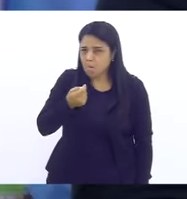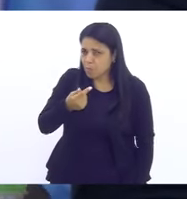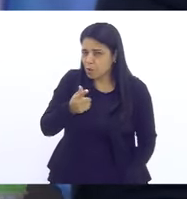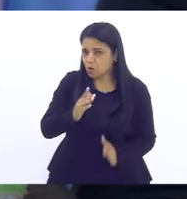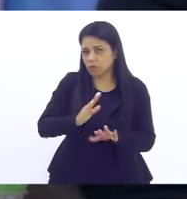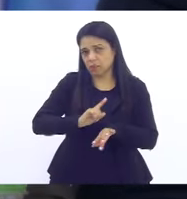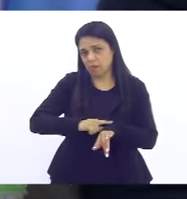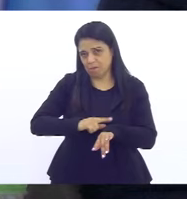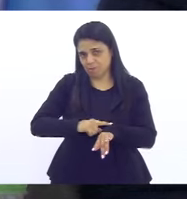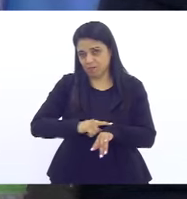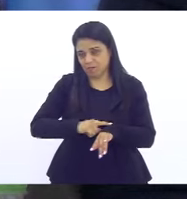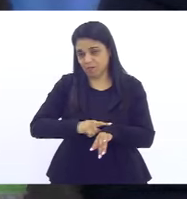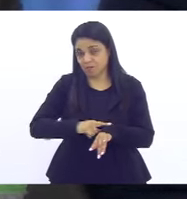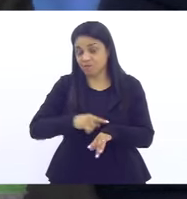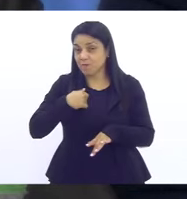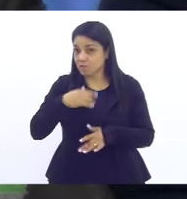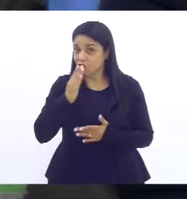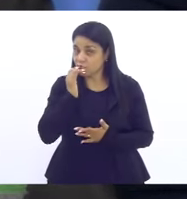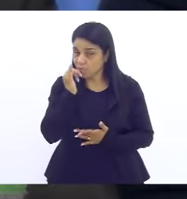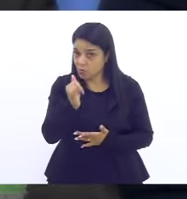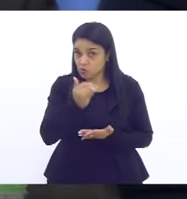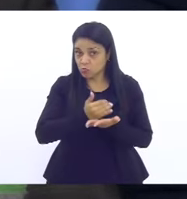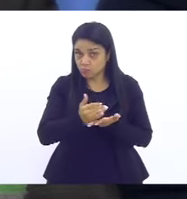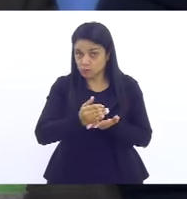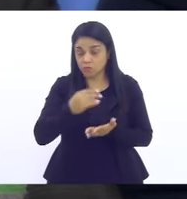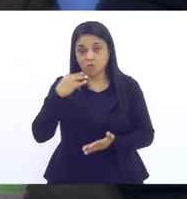Mas foi o que eu disse aqui no início. Fui vereador